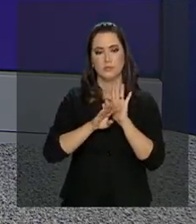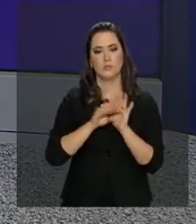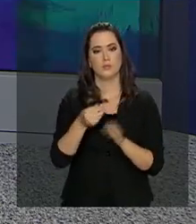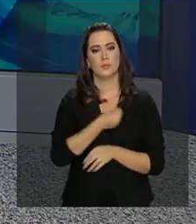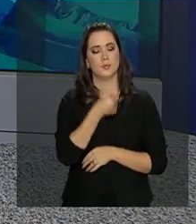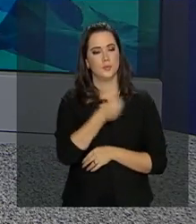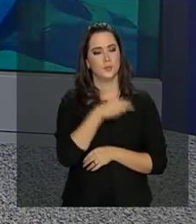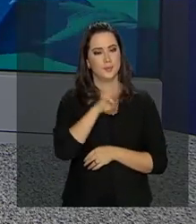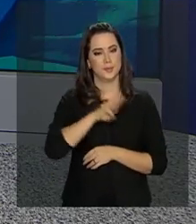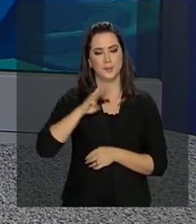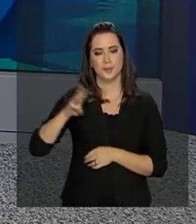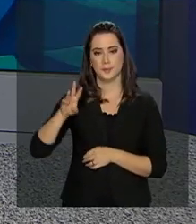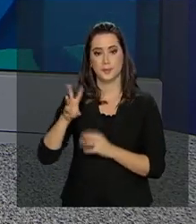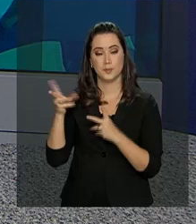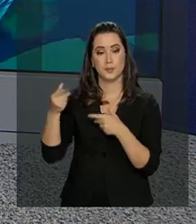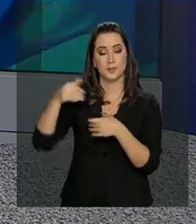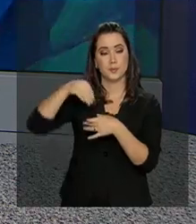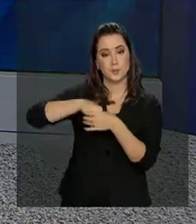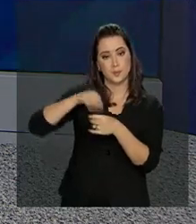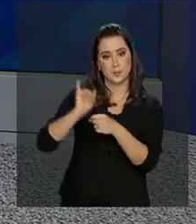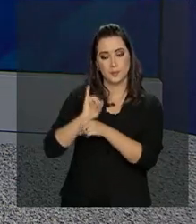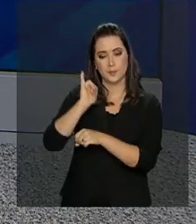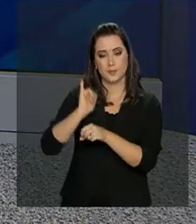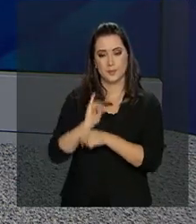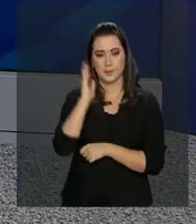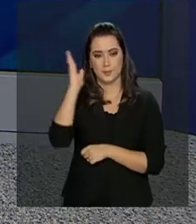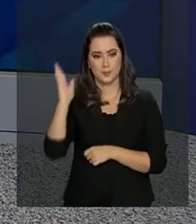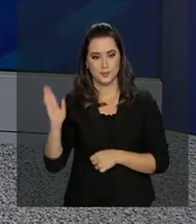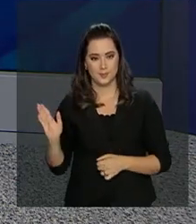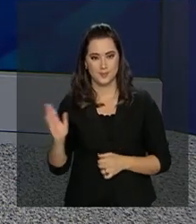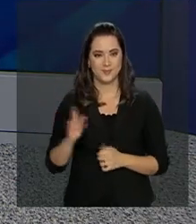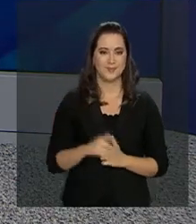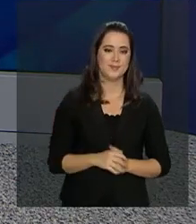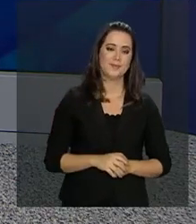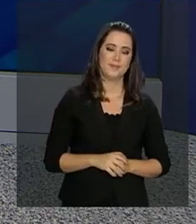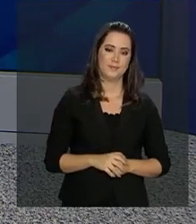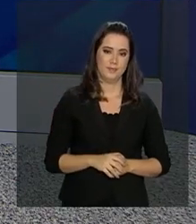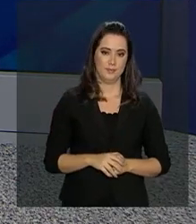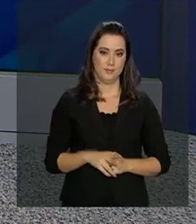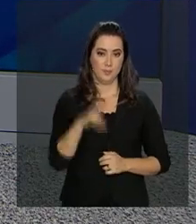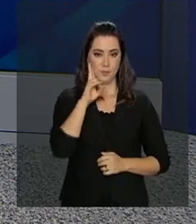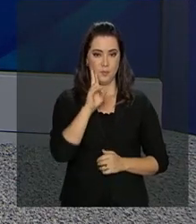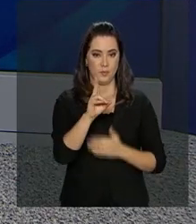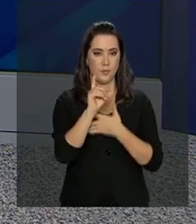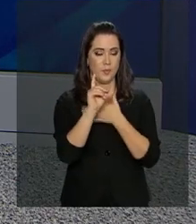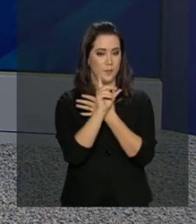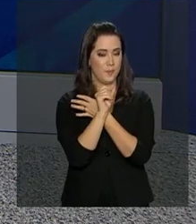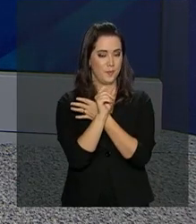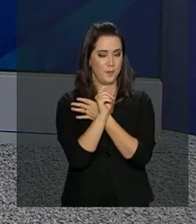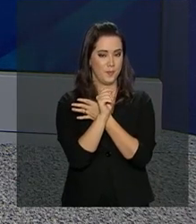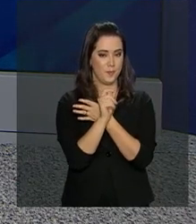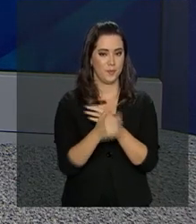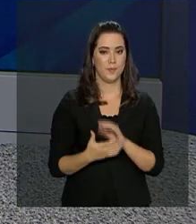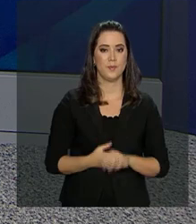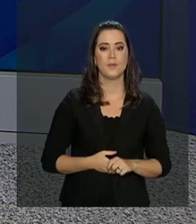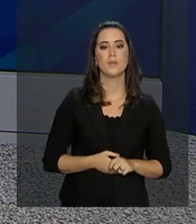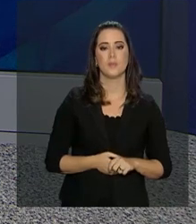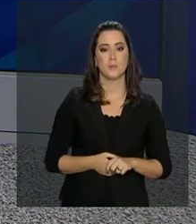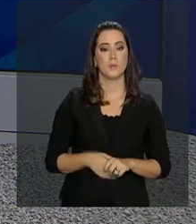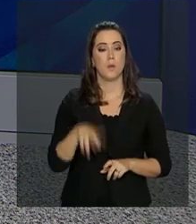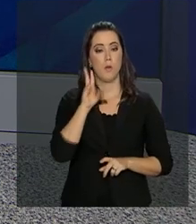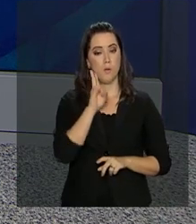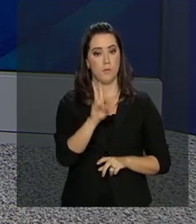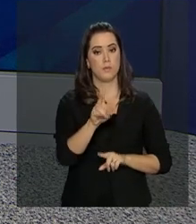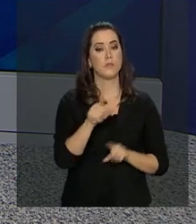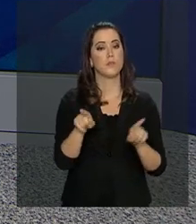ao vivo pelo site da NBR e todas as reportagens estão em nosso canal no YouTube. Acesse também o nosso perfil no Twitter